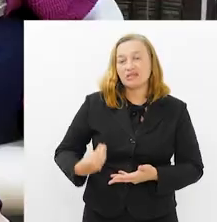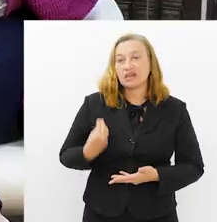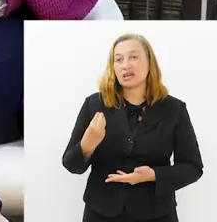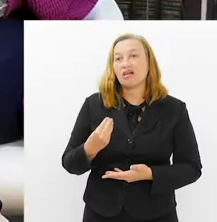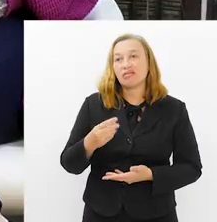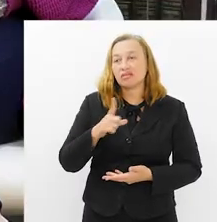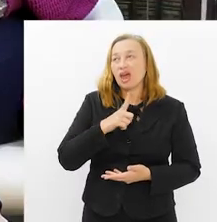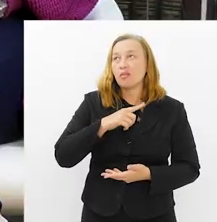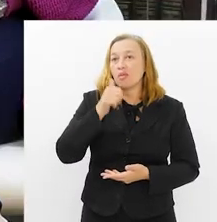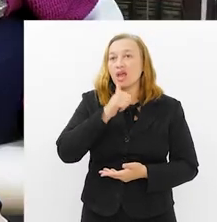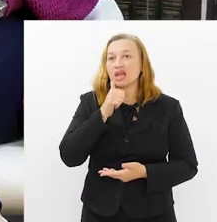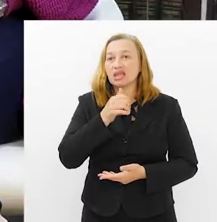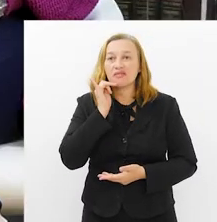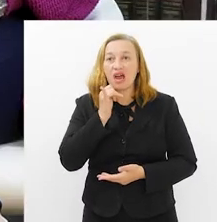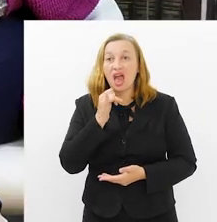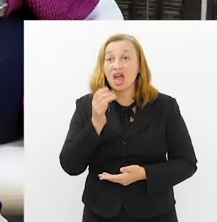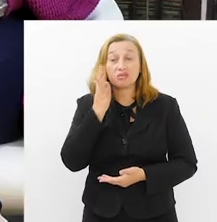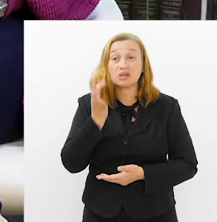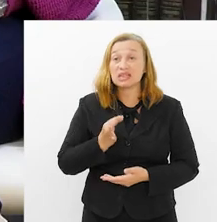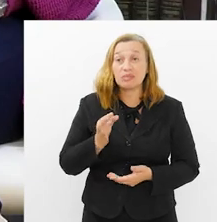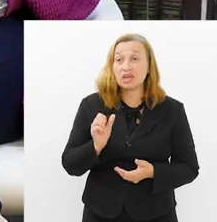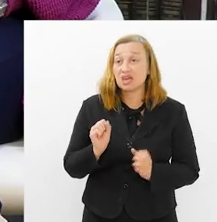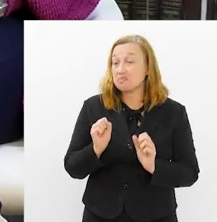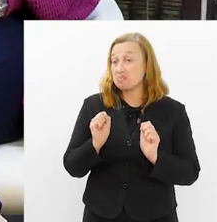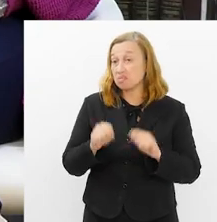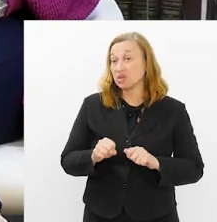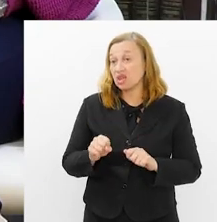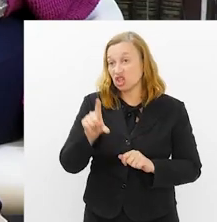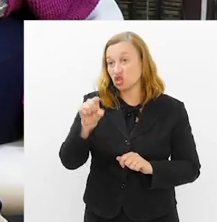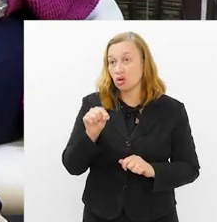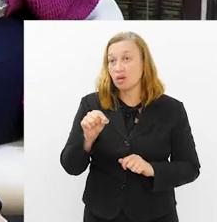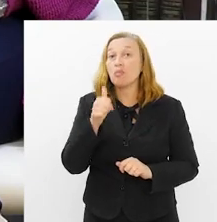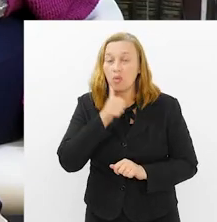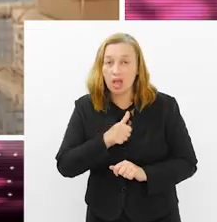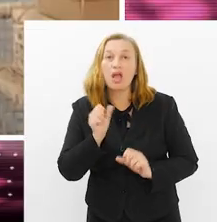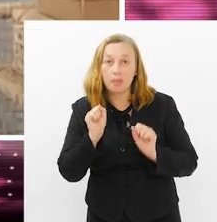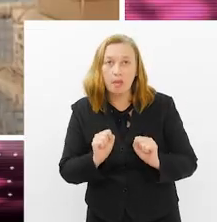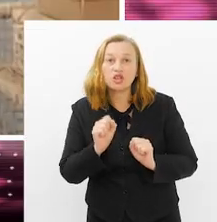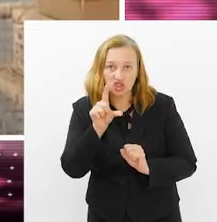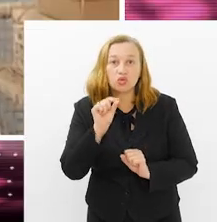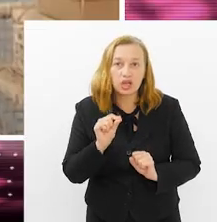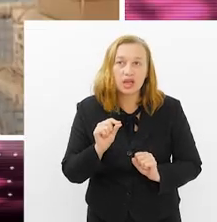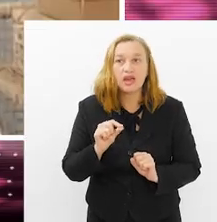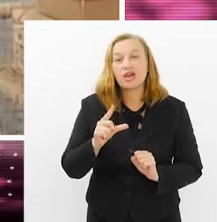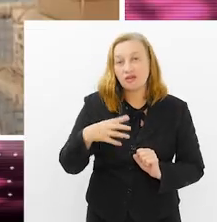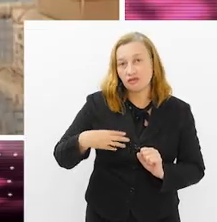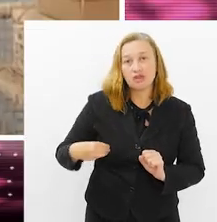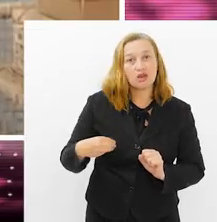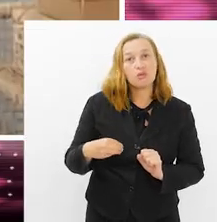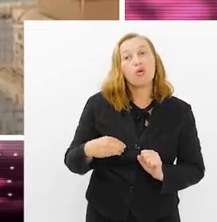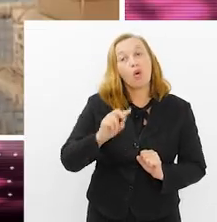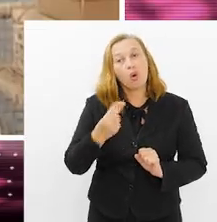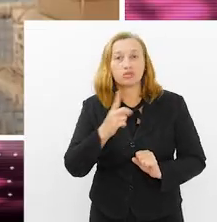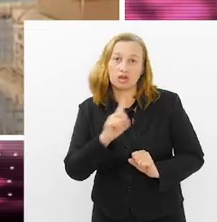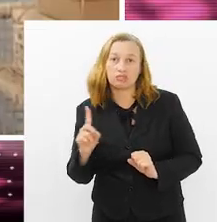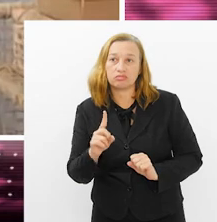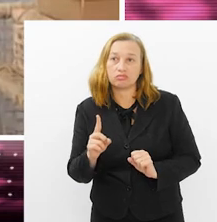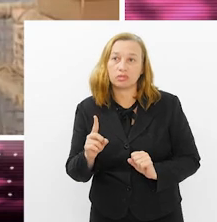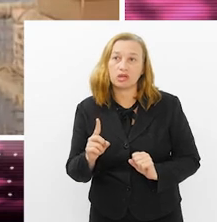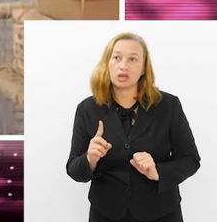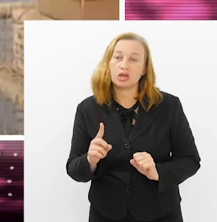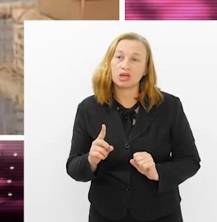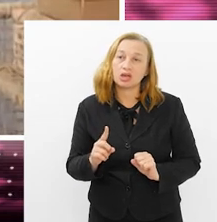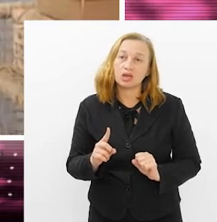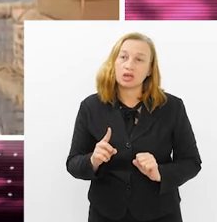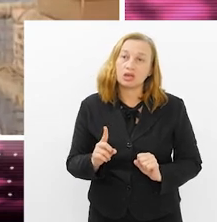relatos que eu recebo de mulheres que falam assim: ai, nem sabia que isso era uma possibilidade. Então, mulheres, é uma possibilidade ter filhos